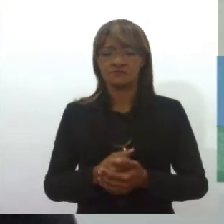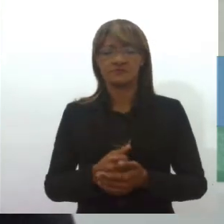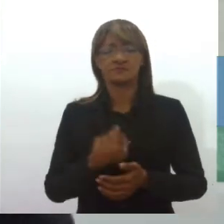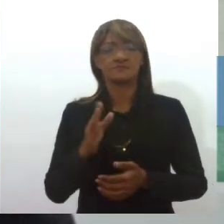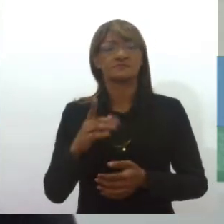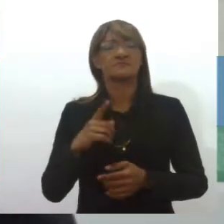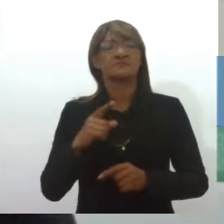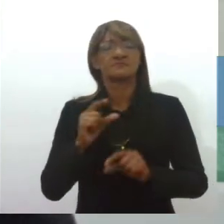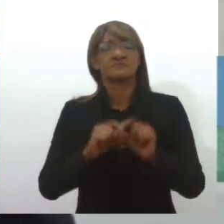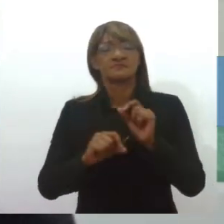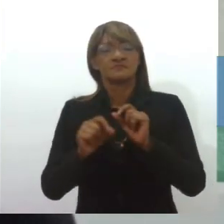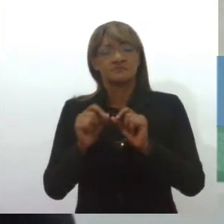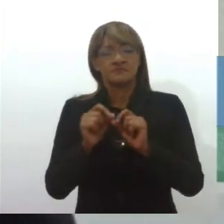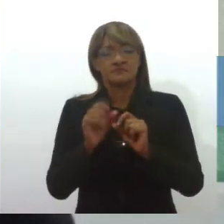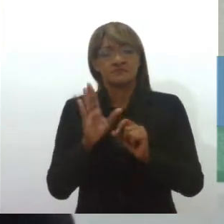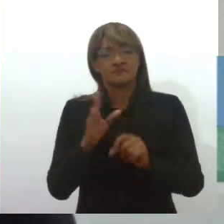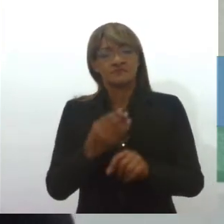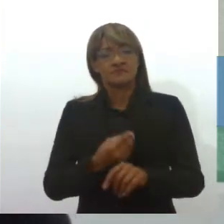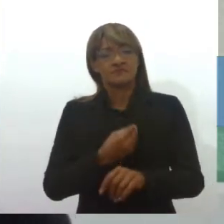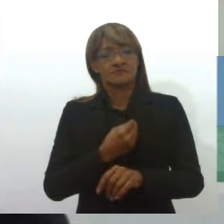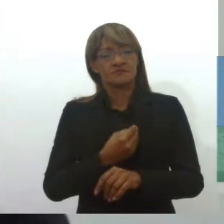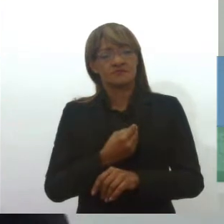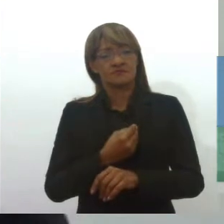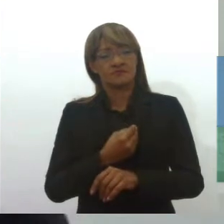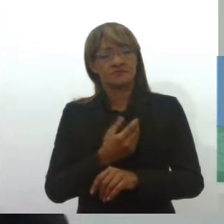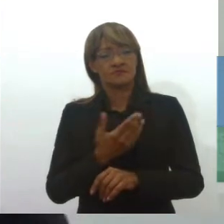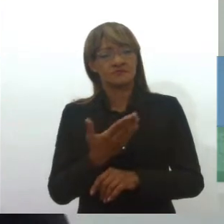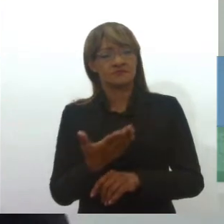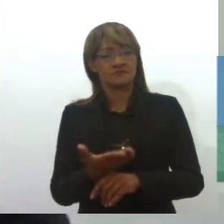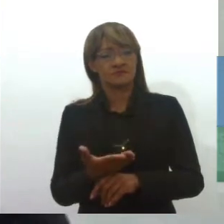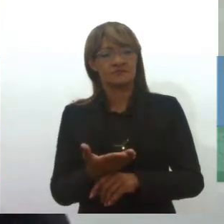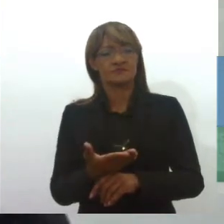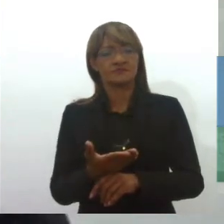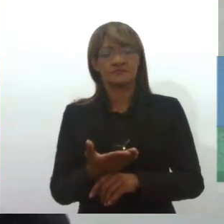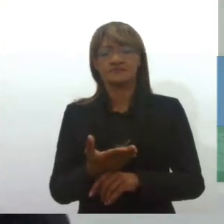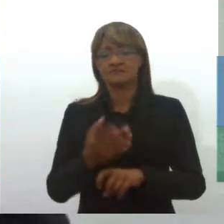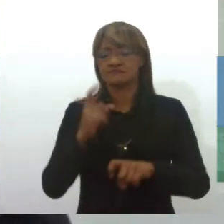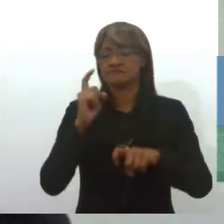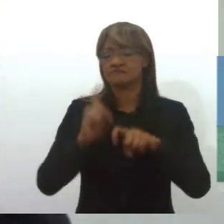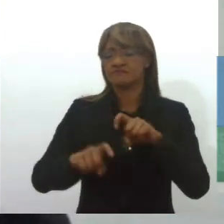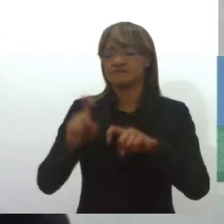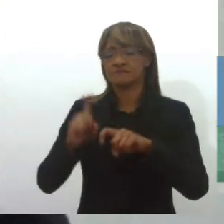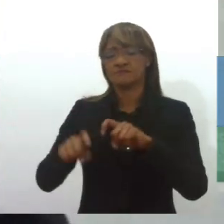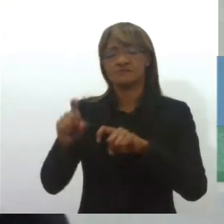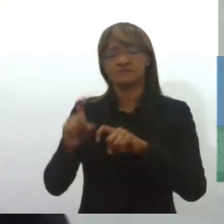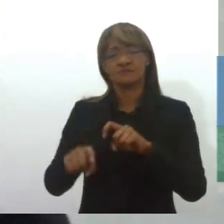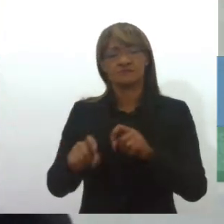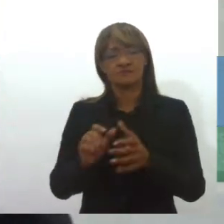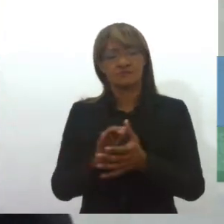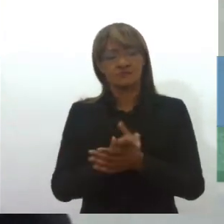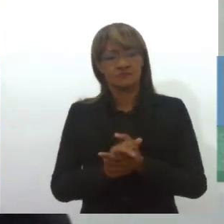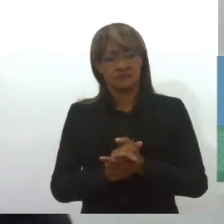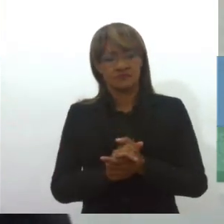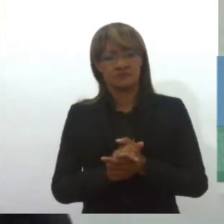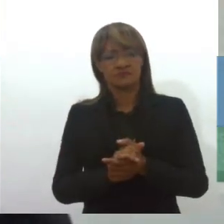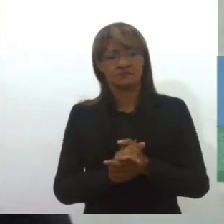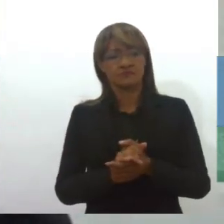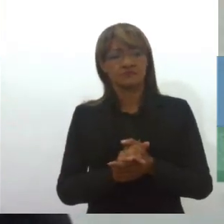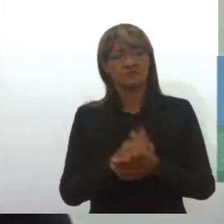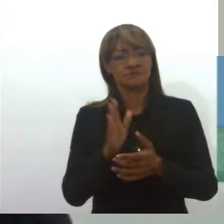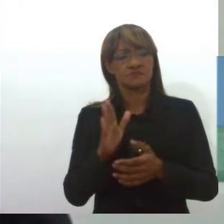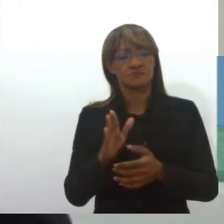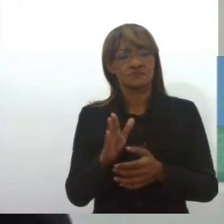relacionados direta ou indiretamente aos abusos sexuais e à exploração sexual. Demanda